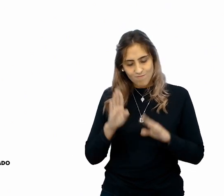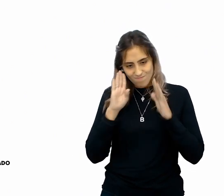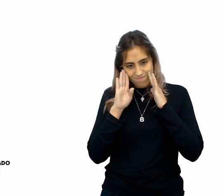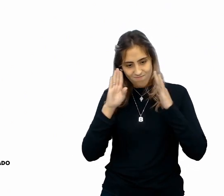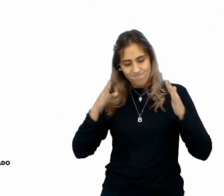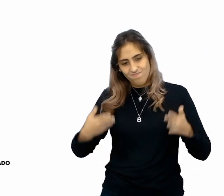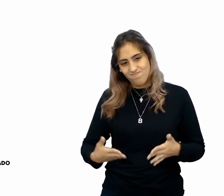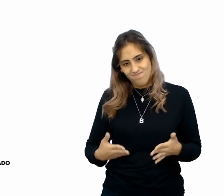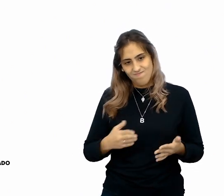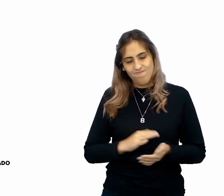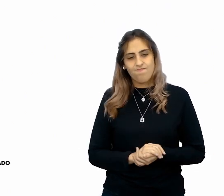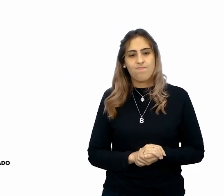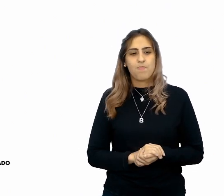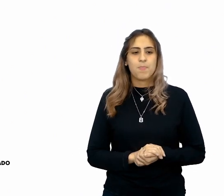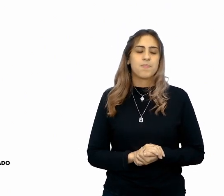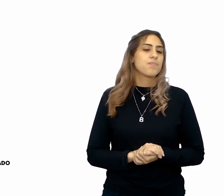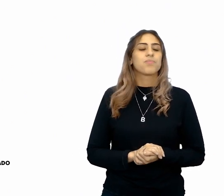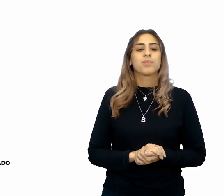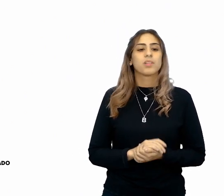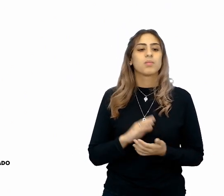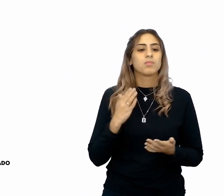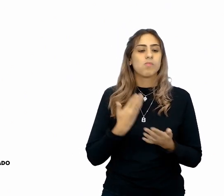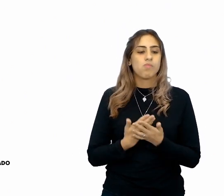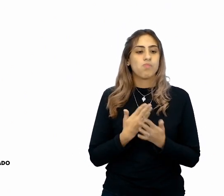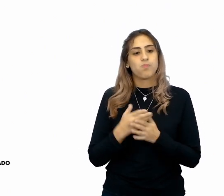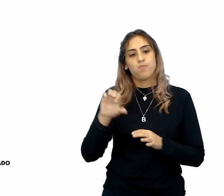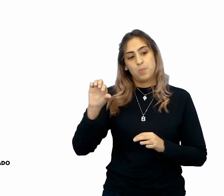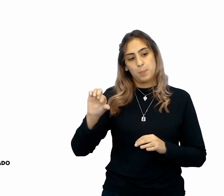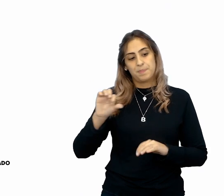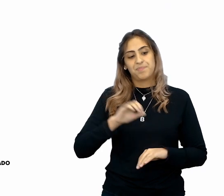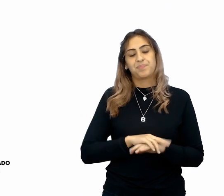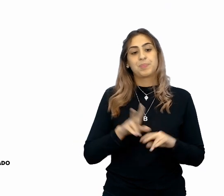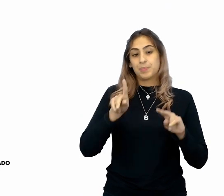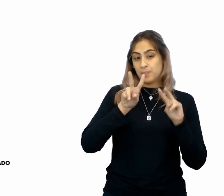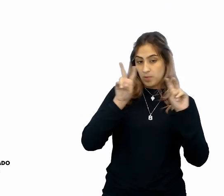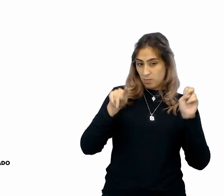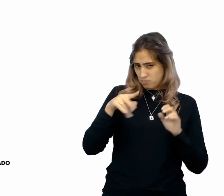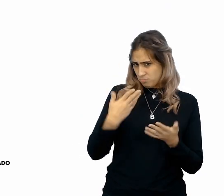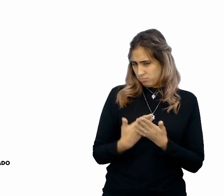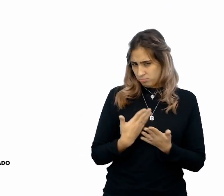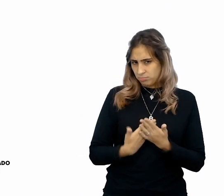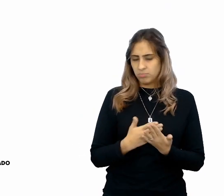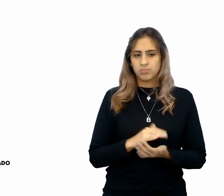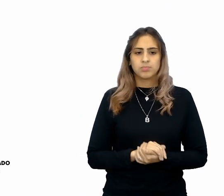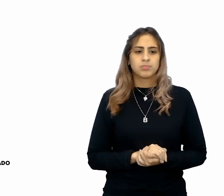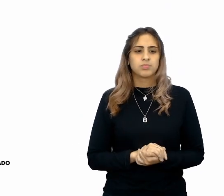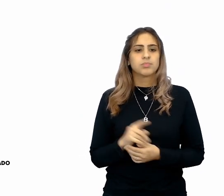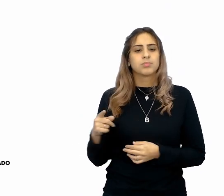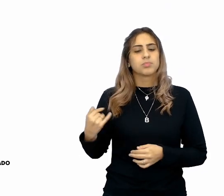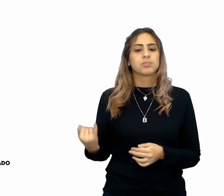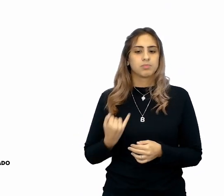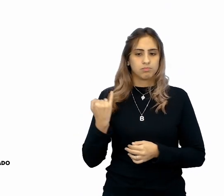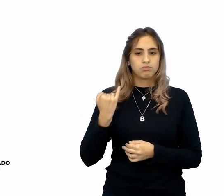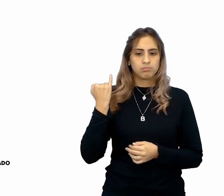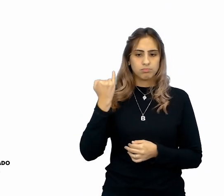focalizamos aqui para esse desdobramento. A aula 9. Sobre essa aula, é